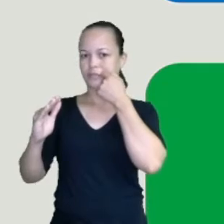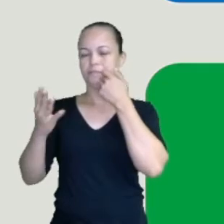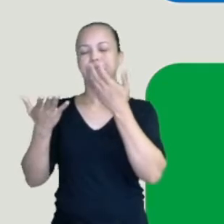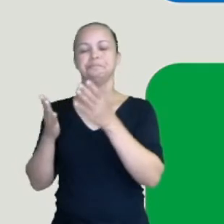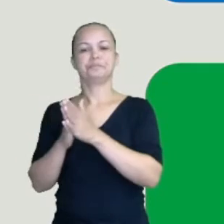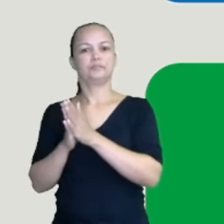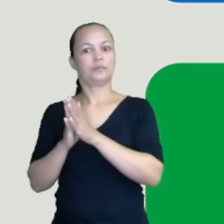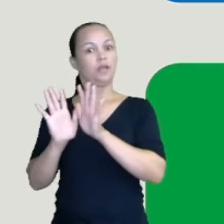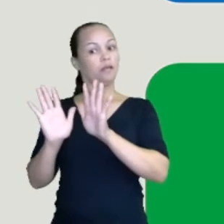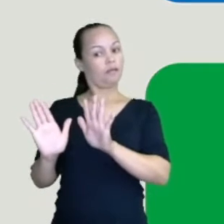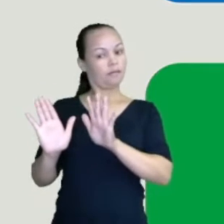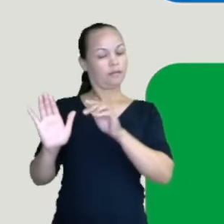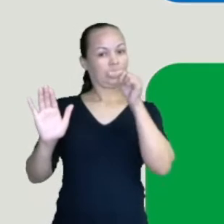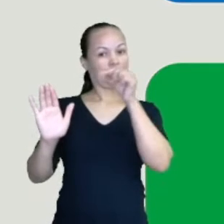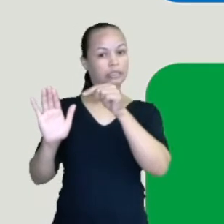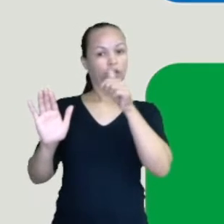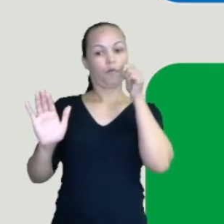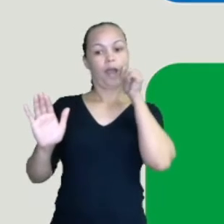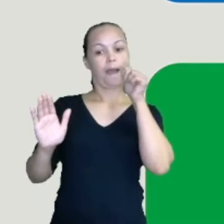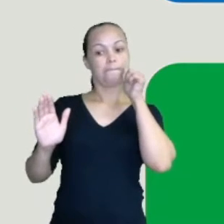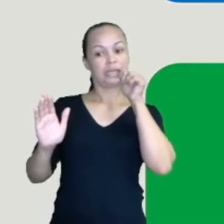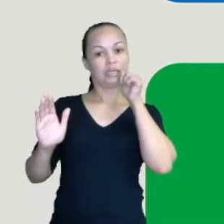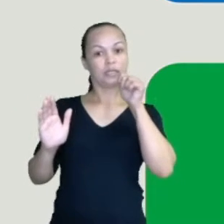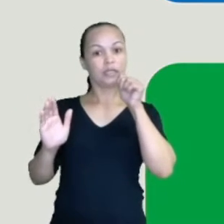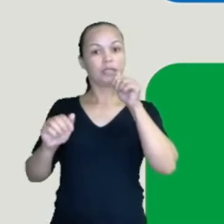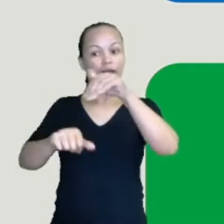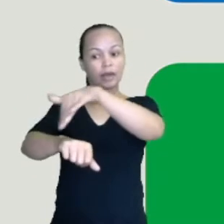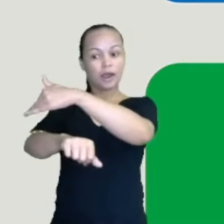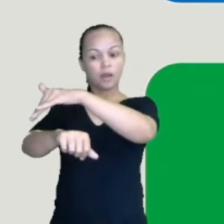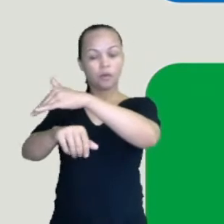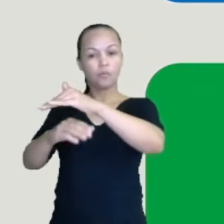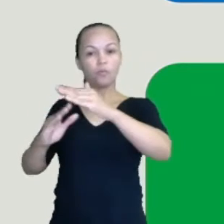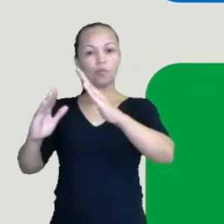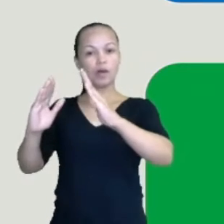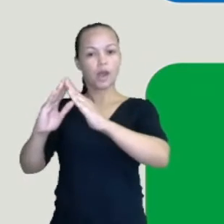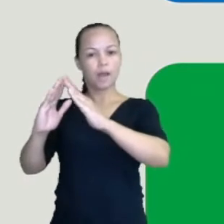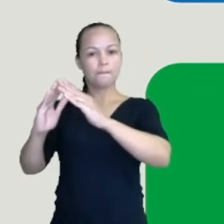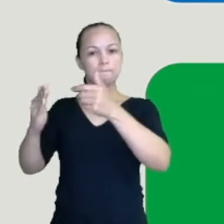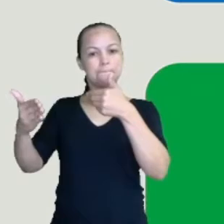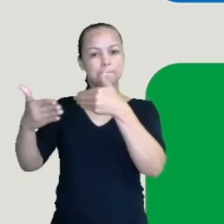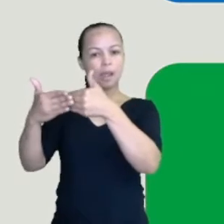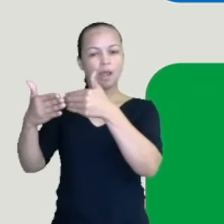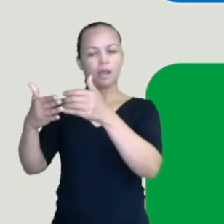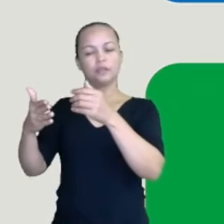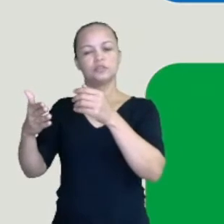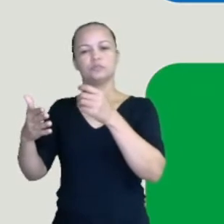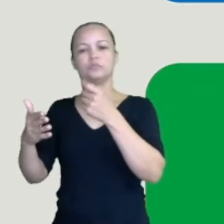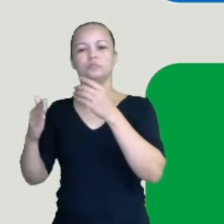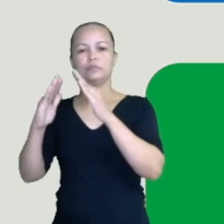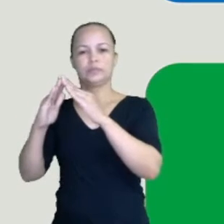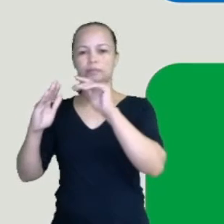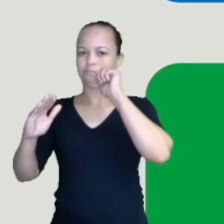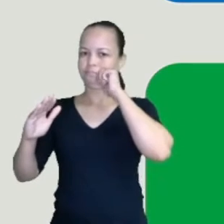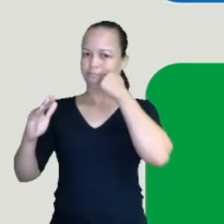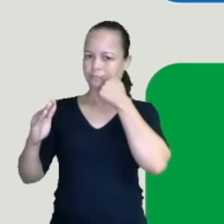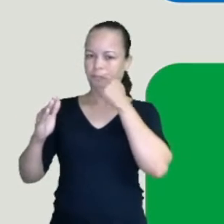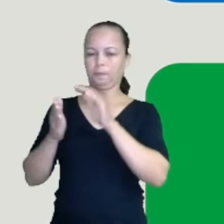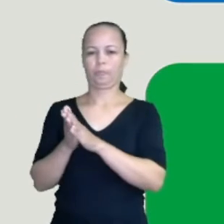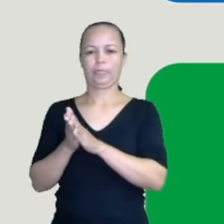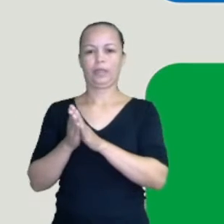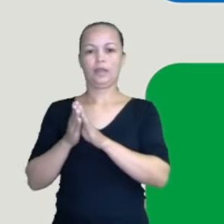sei que Luísa mora naquele quarteirão que tem a padaria. Ela mora do